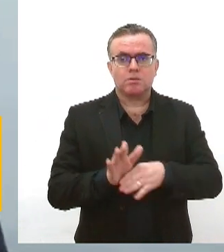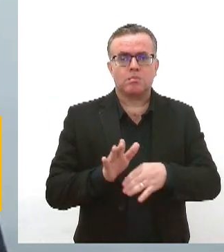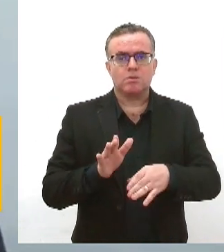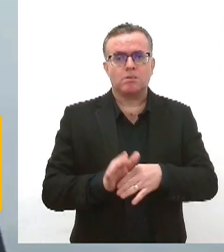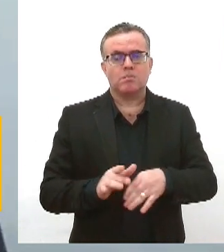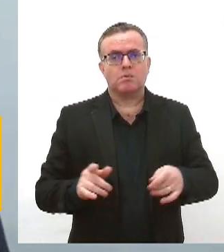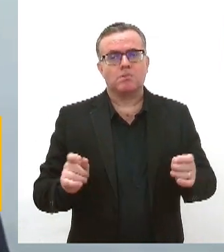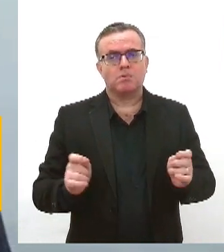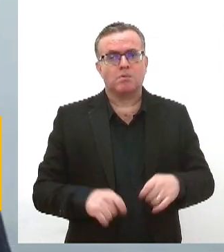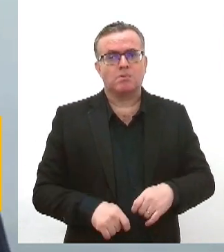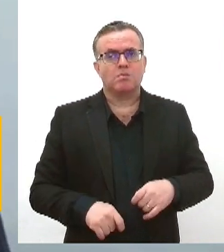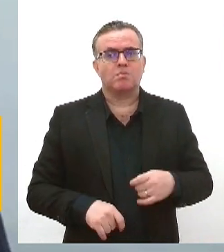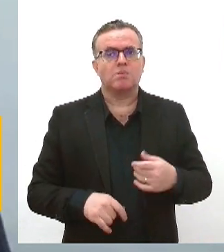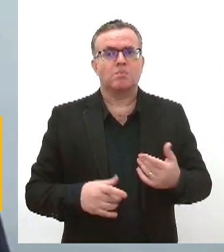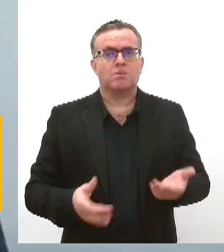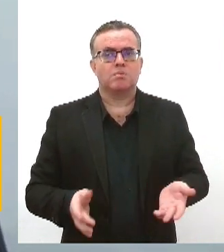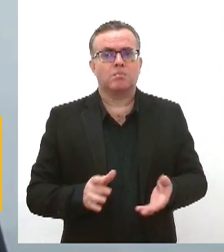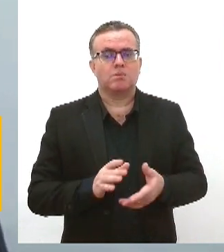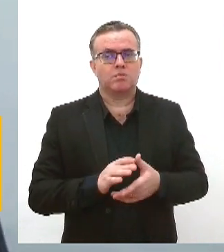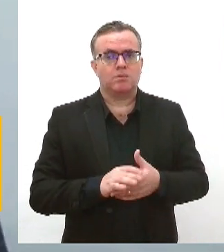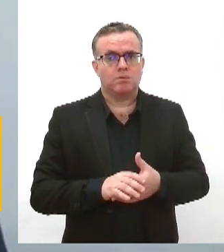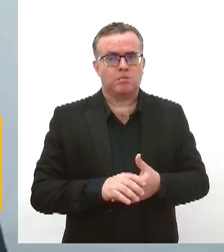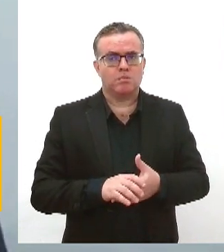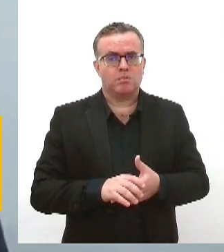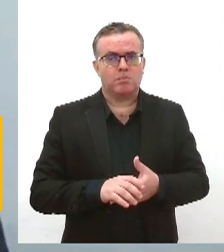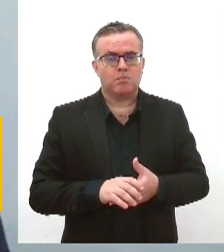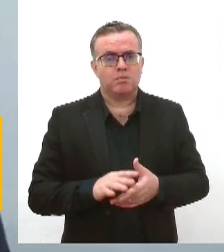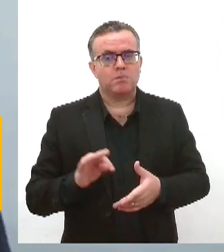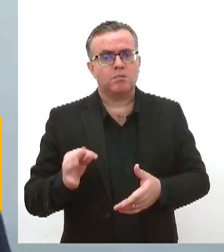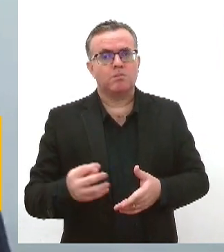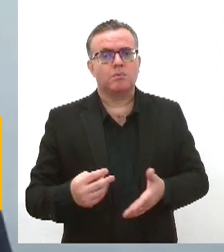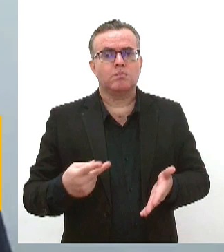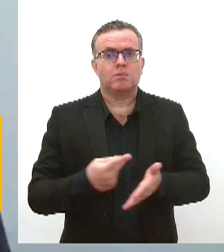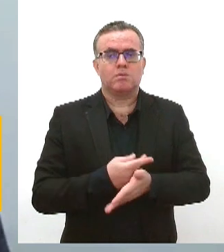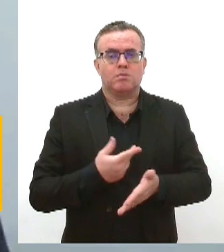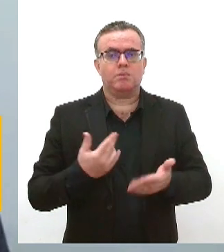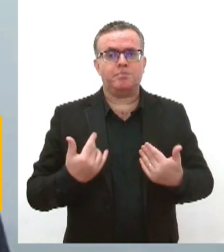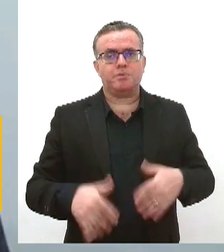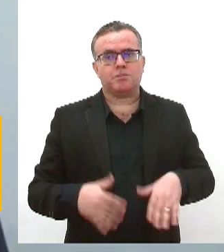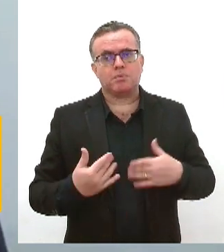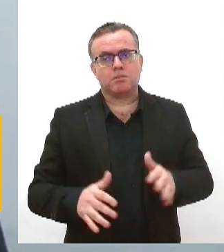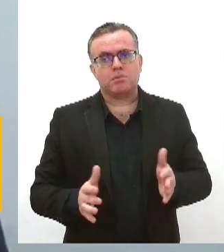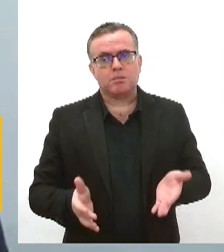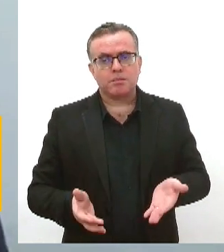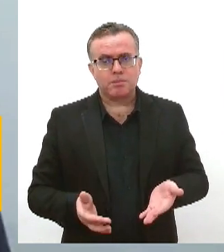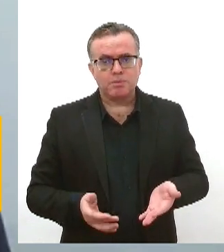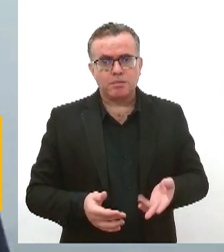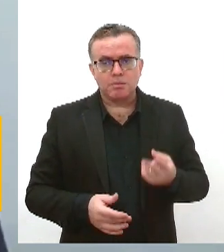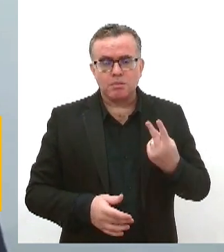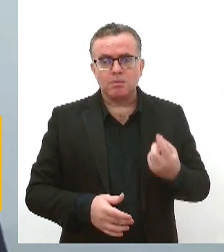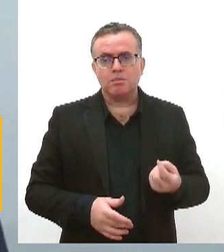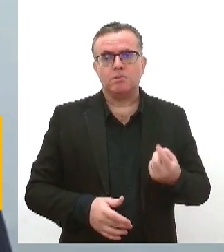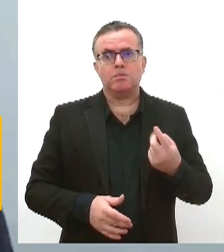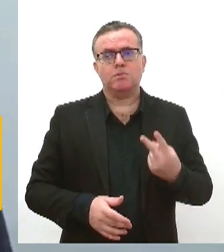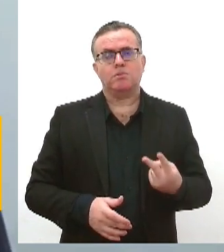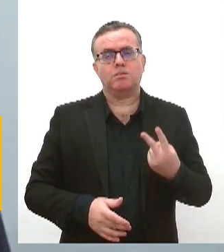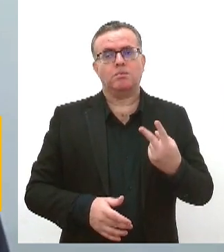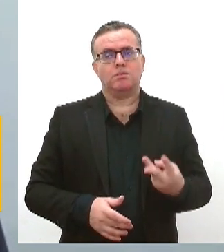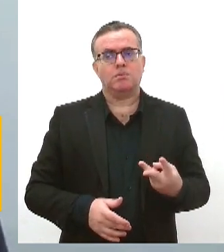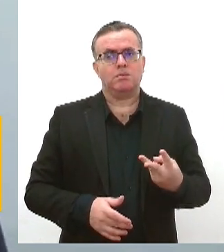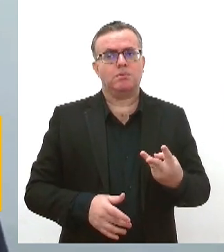esses parlamentares darão, né? Nós estamos 2, 3 parlamentares